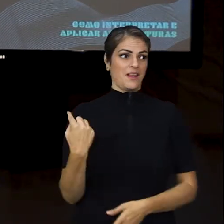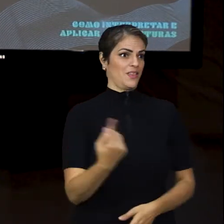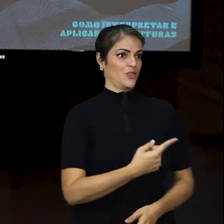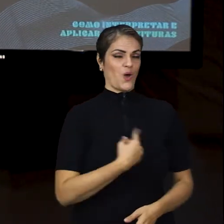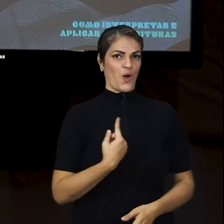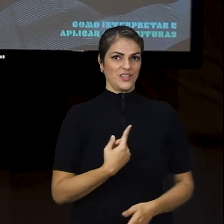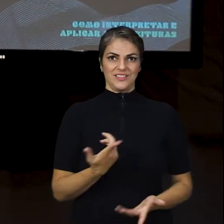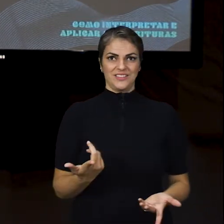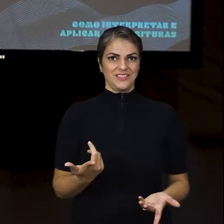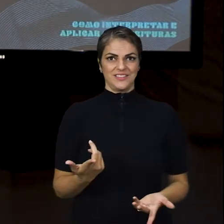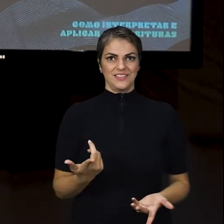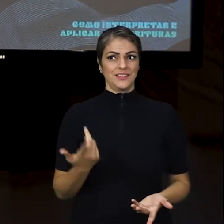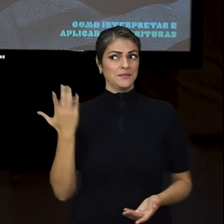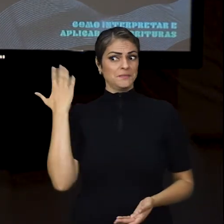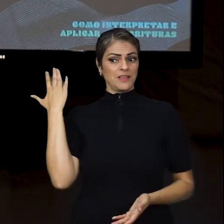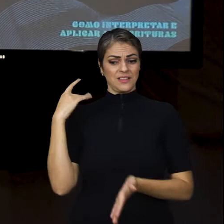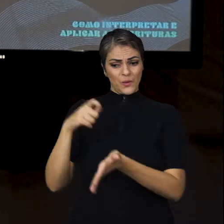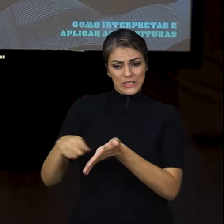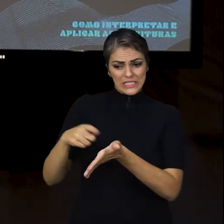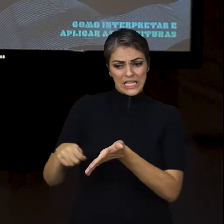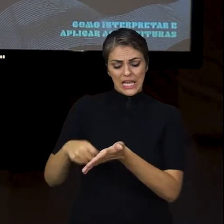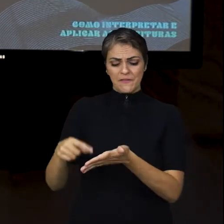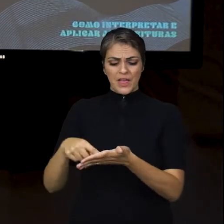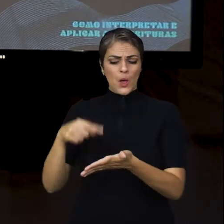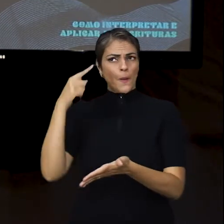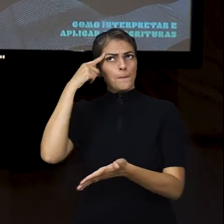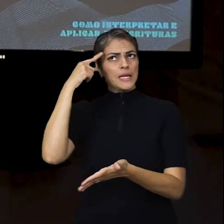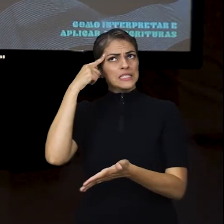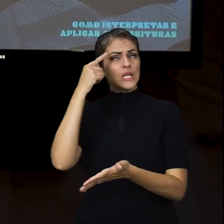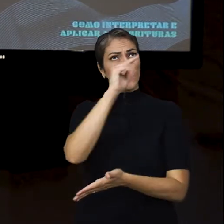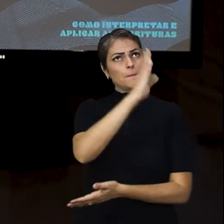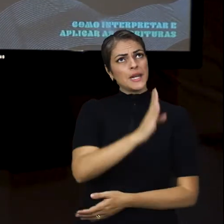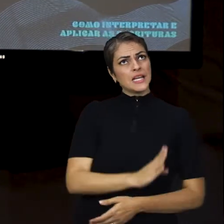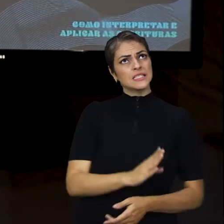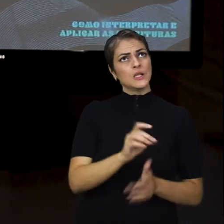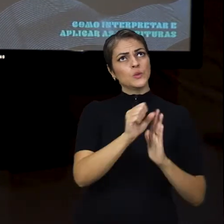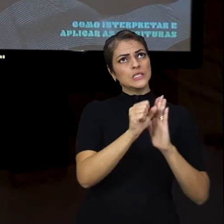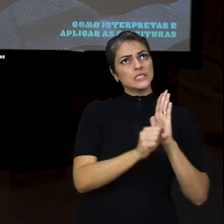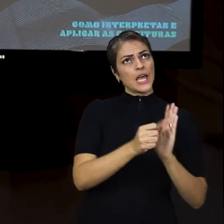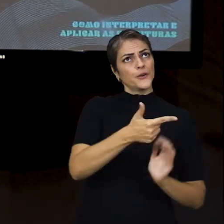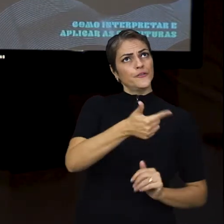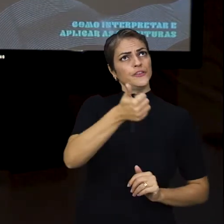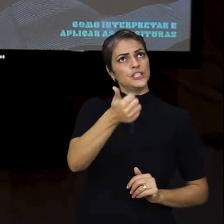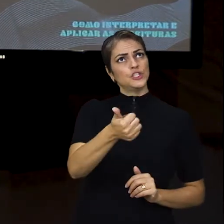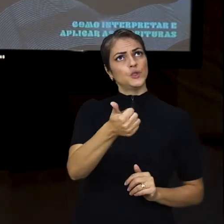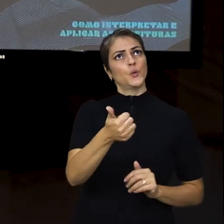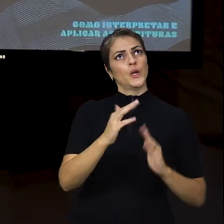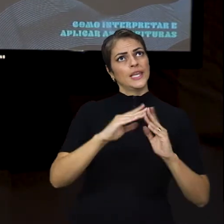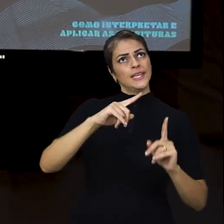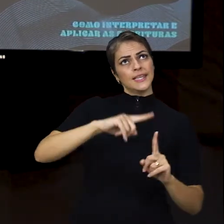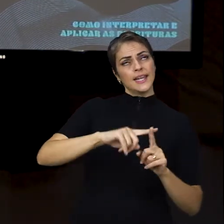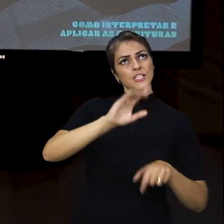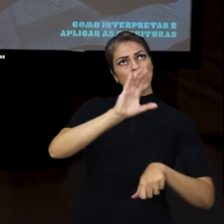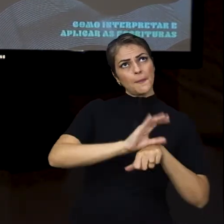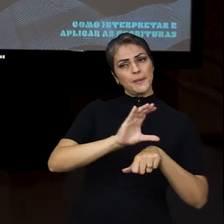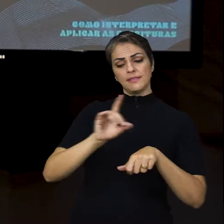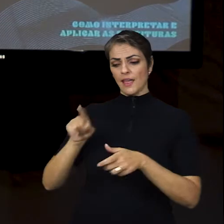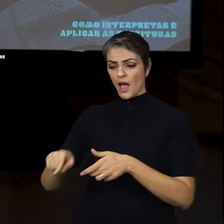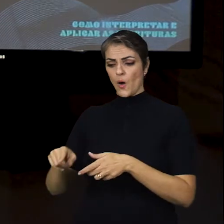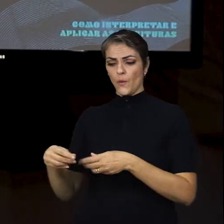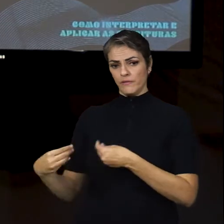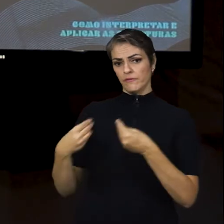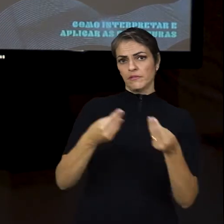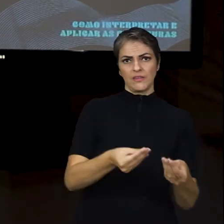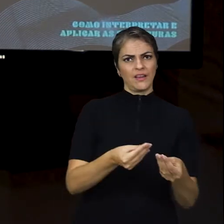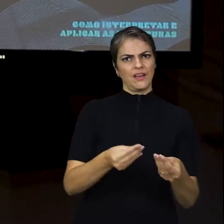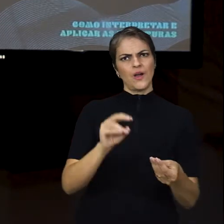direcionado originalmente para nós, para brasileiros no século 21, da Igreja Batista Capital, ou de qualquer